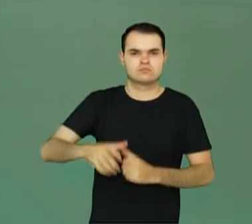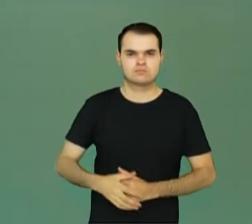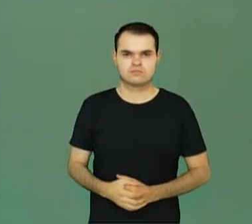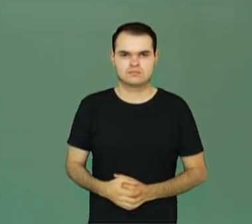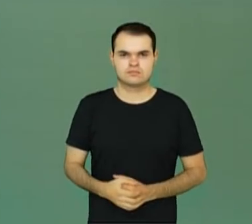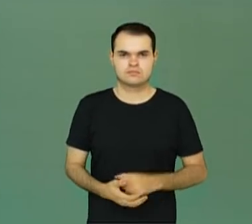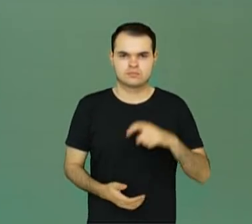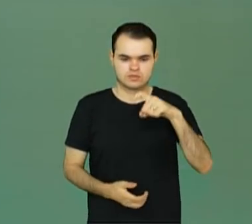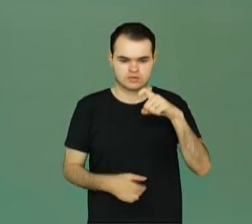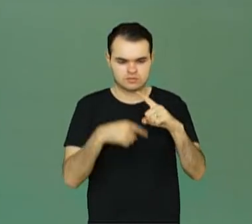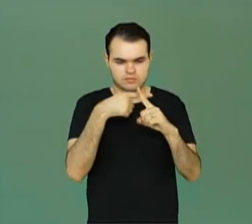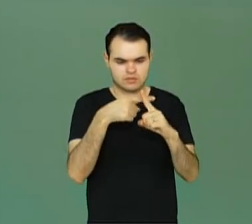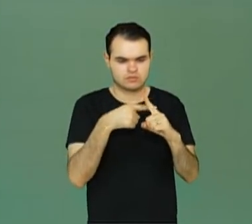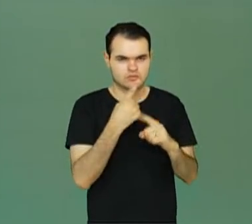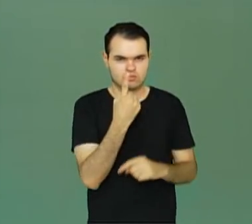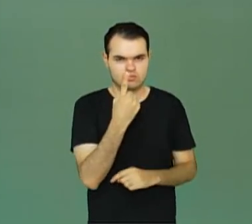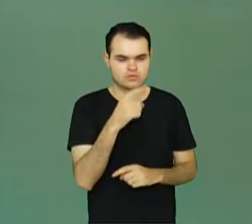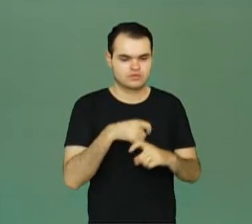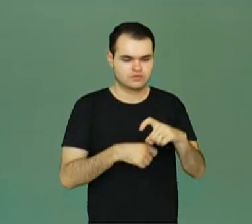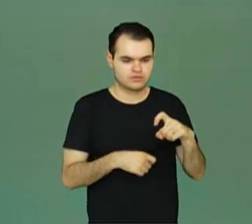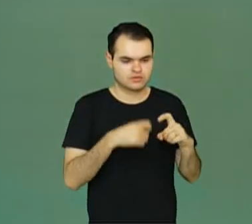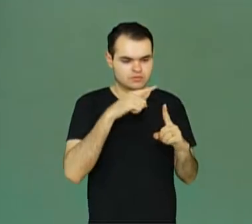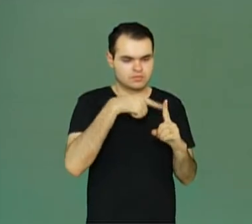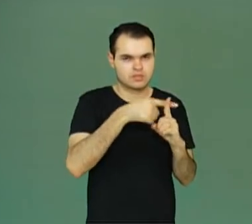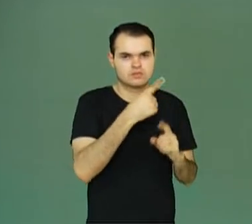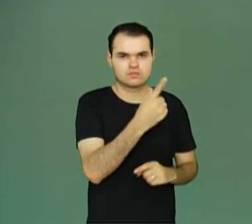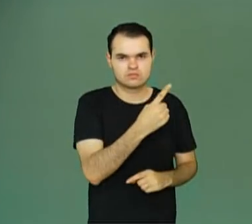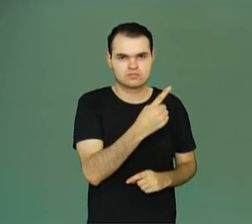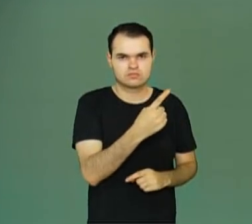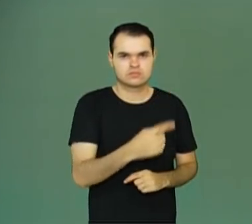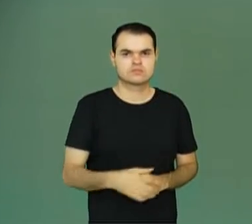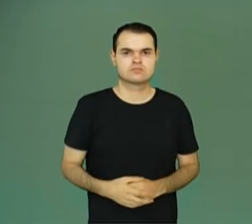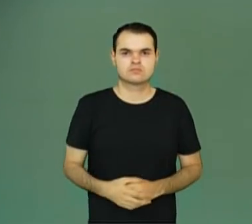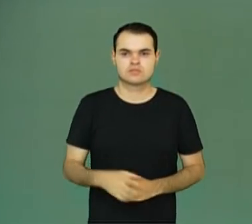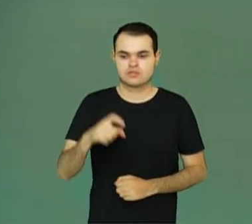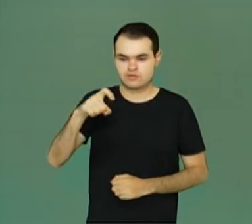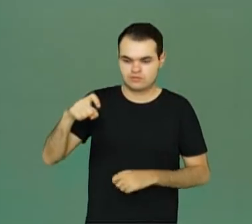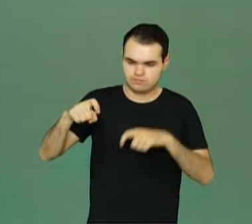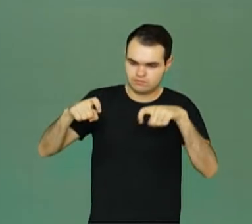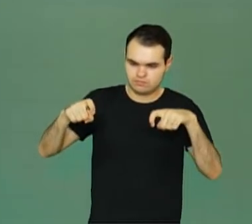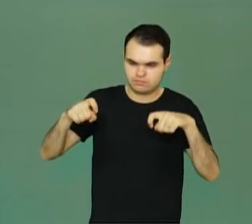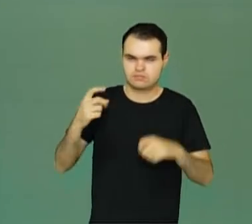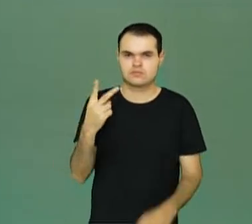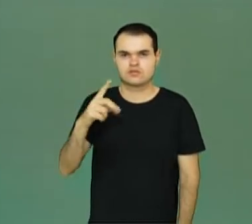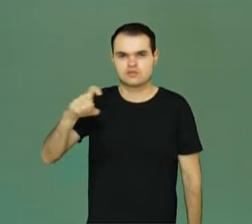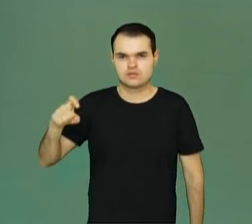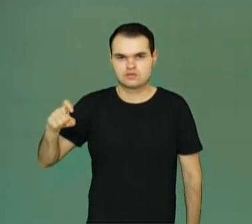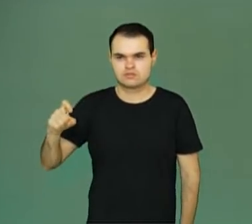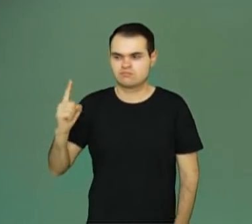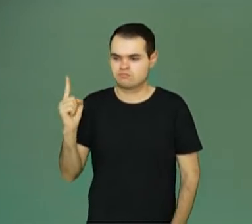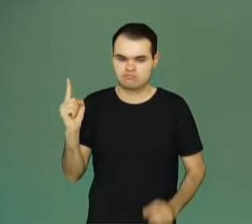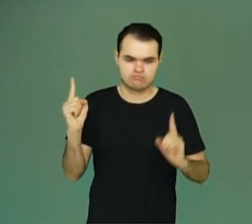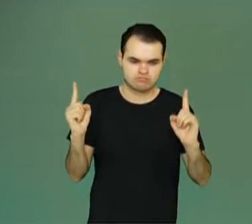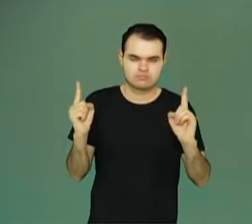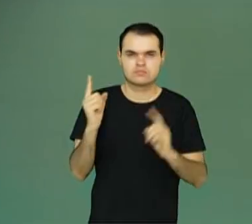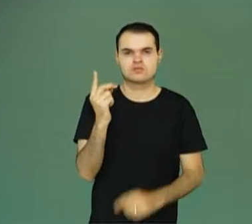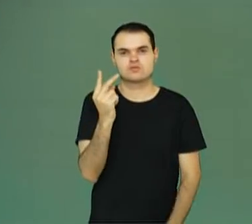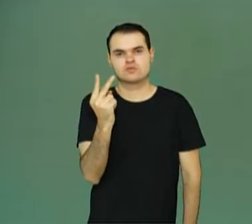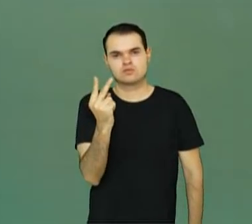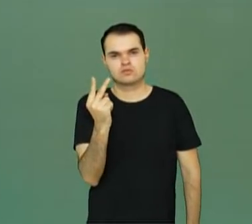X mais 1, x mais 1. Então, x mais x é 2x. E 1 mais 1 é